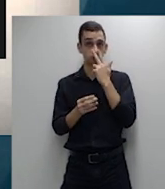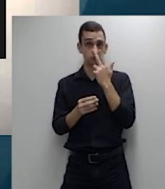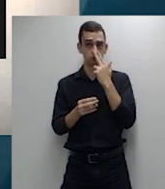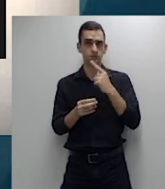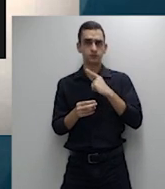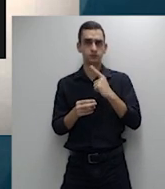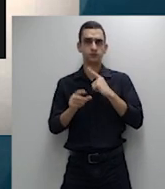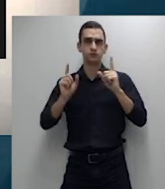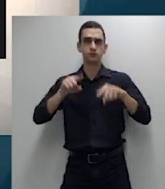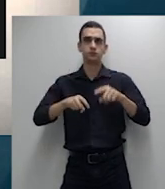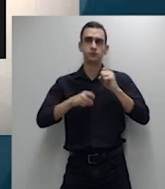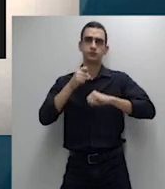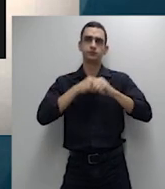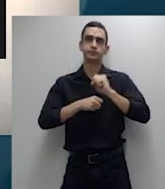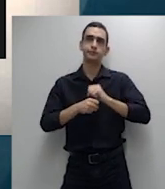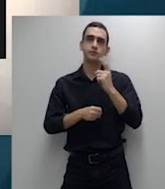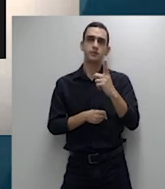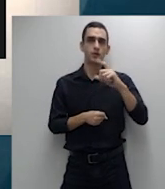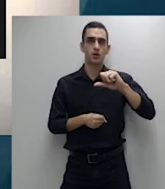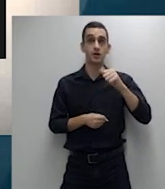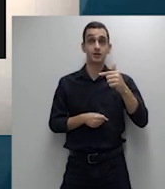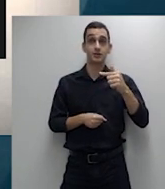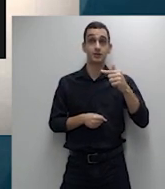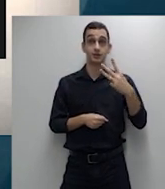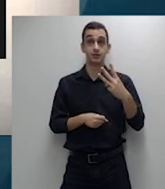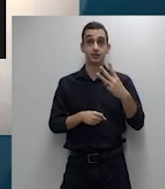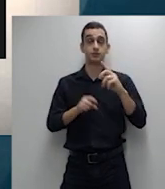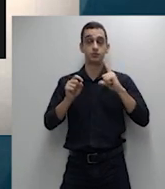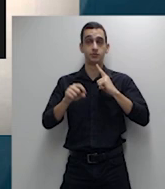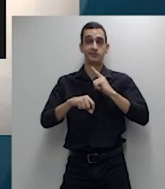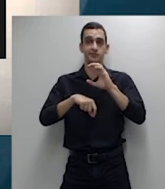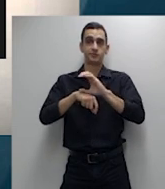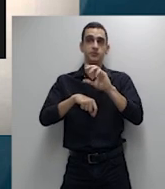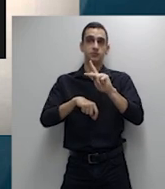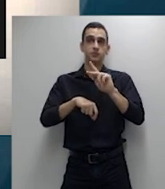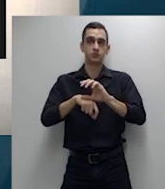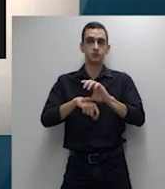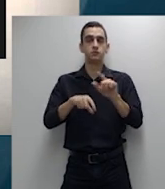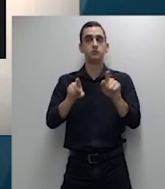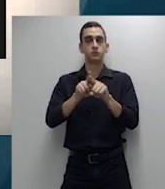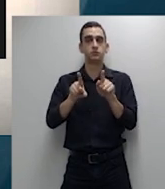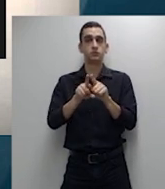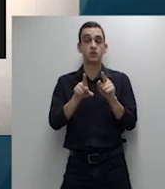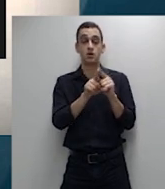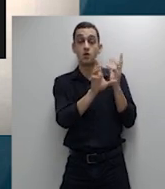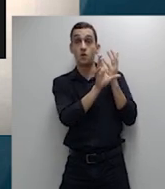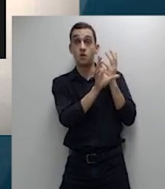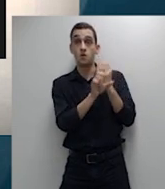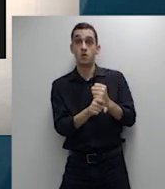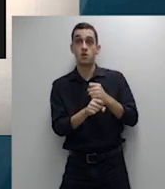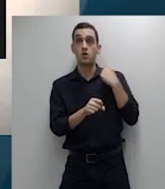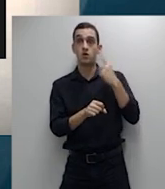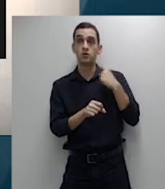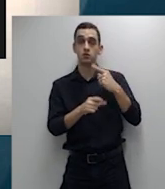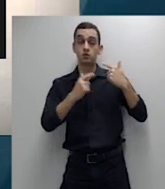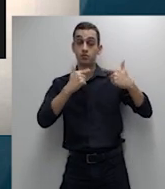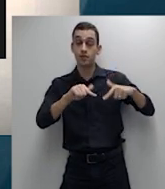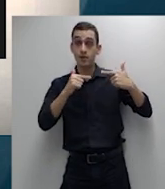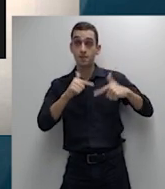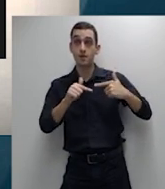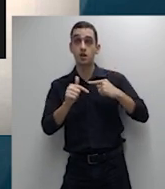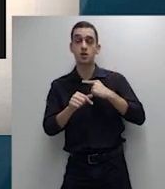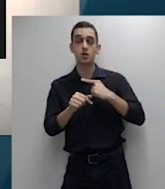pelo código de 1966 e os honorários eles estão aqui sendo